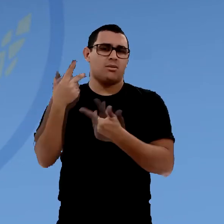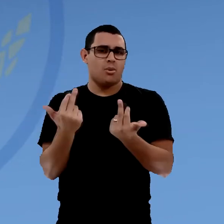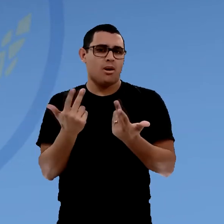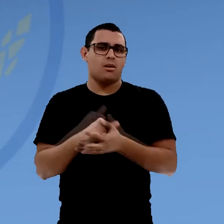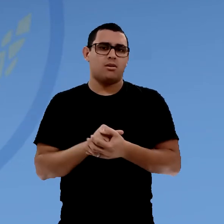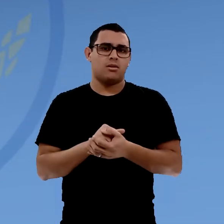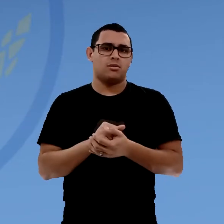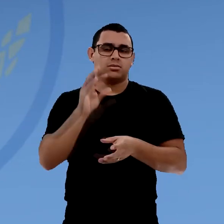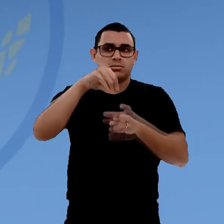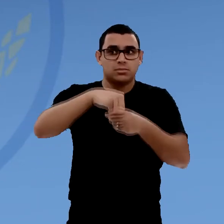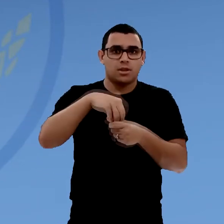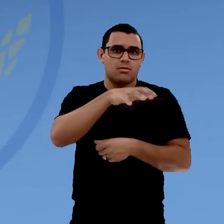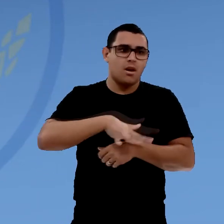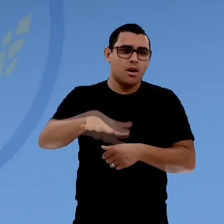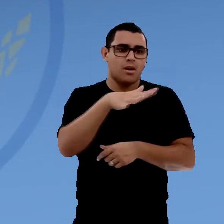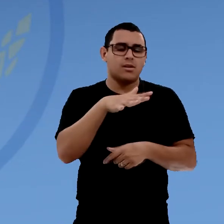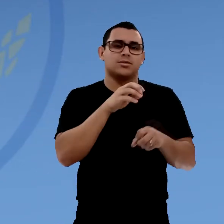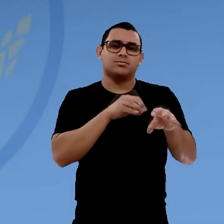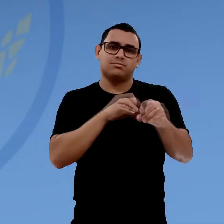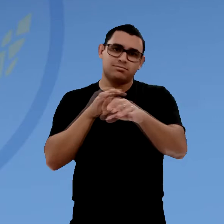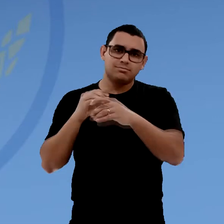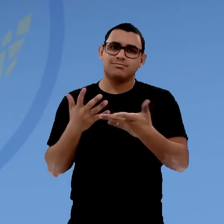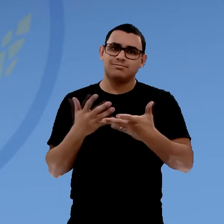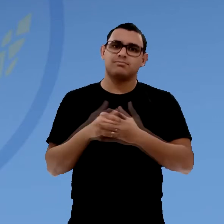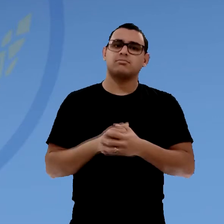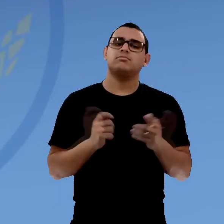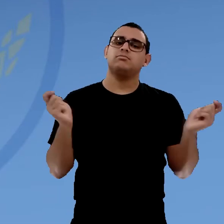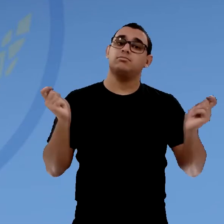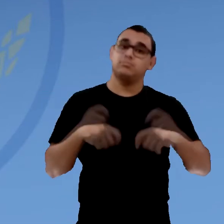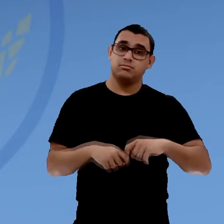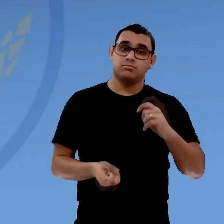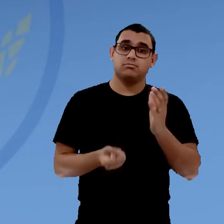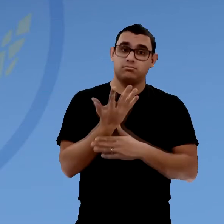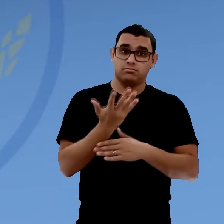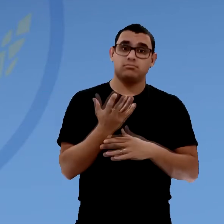âmbito educacional. Pode haver